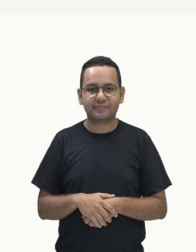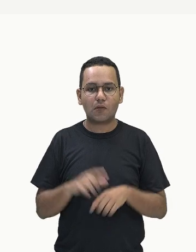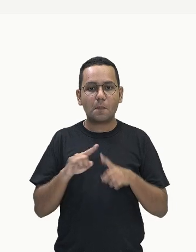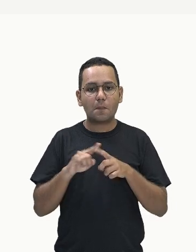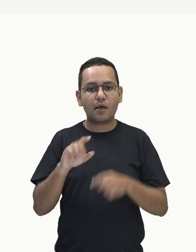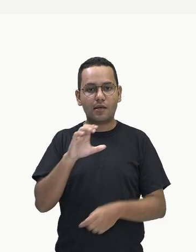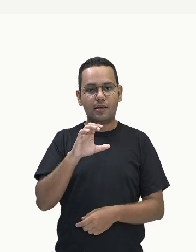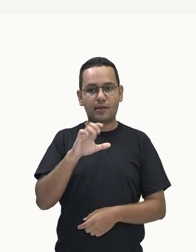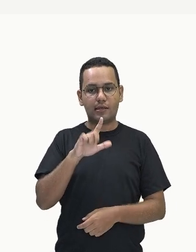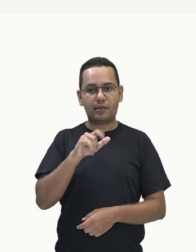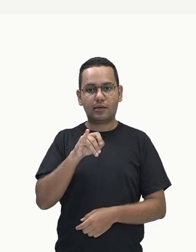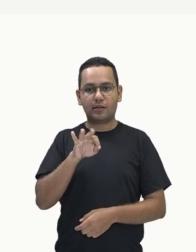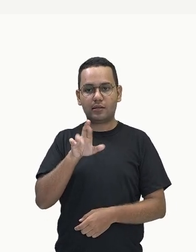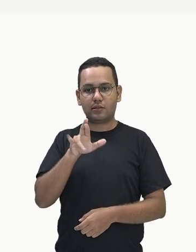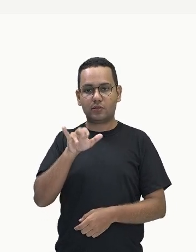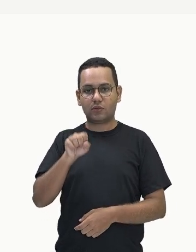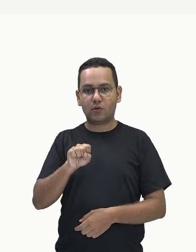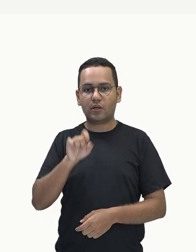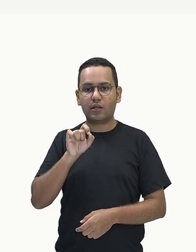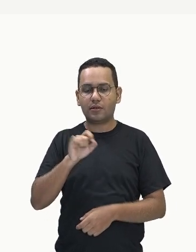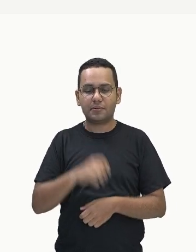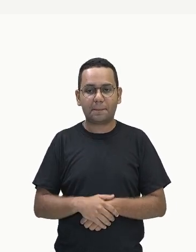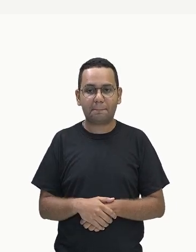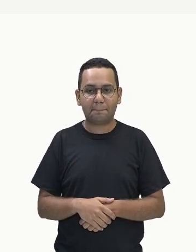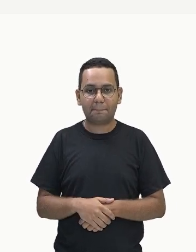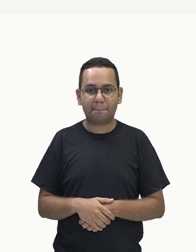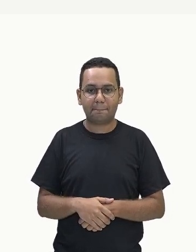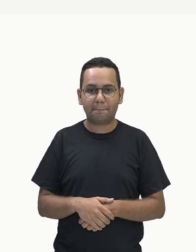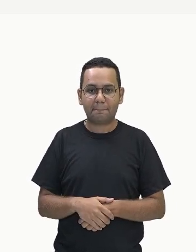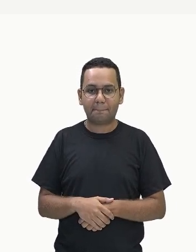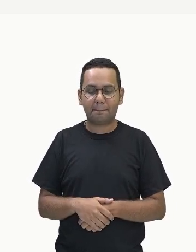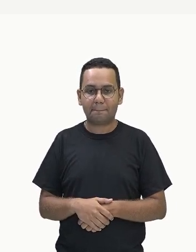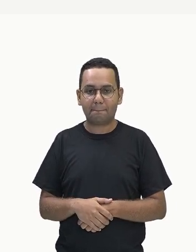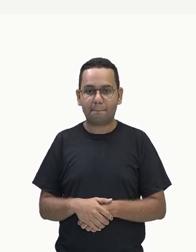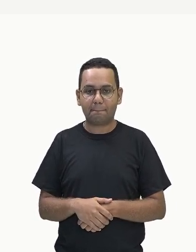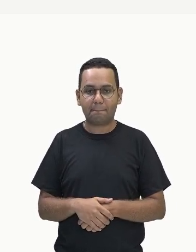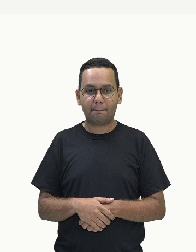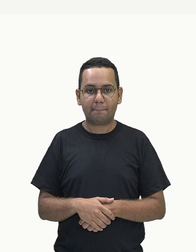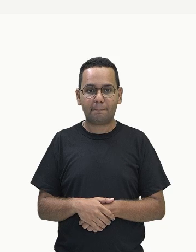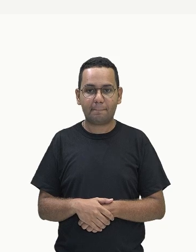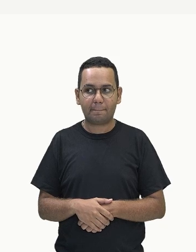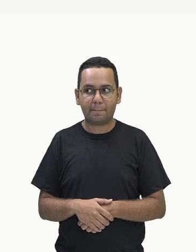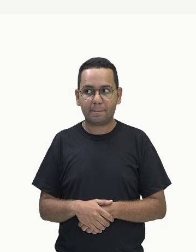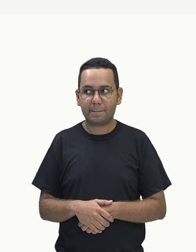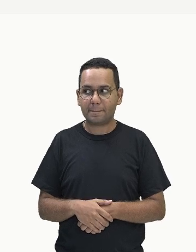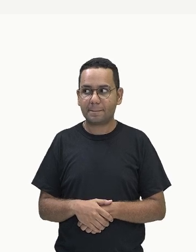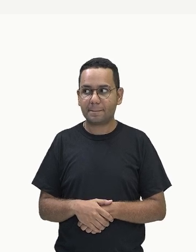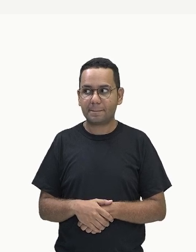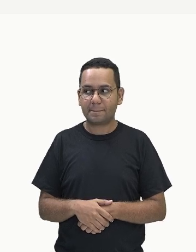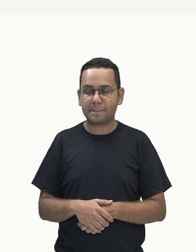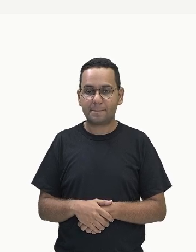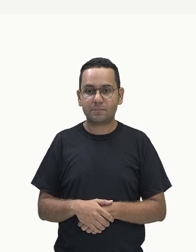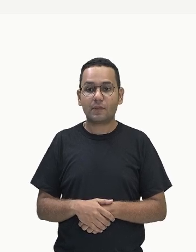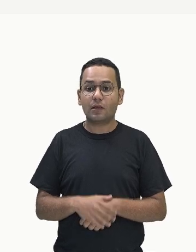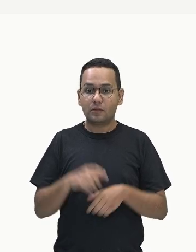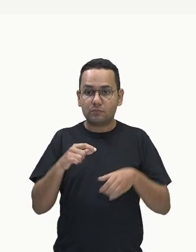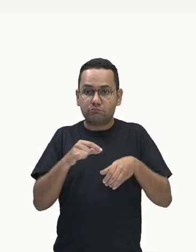órgão erétil, tá bom? Então ele tem ele consegue, né, ser preenchido com